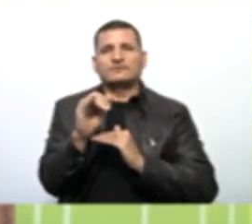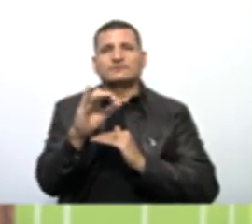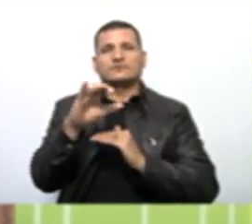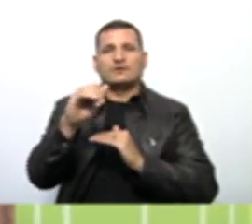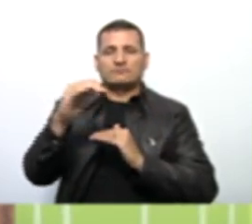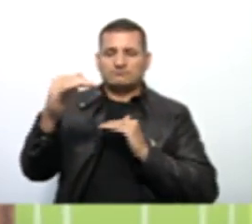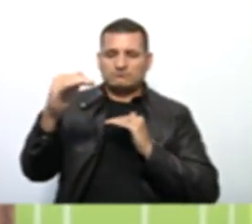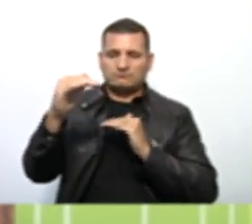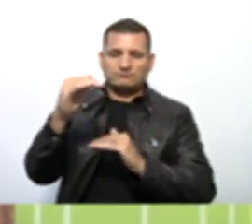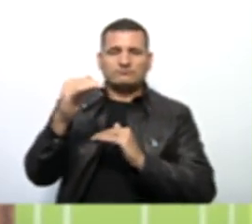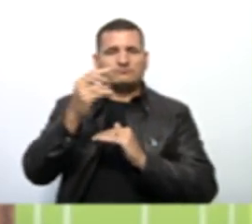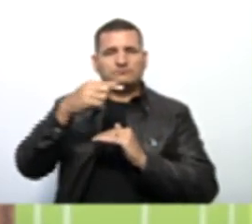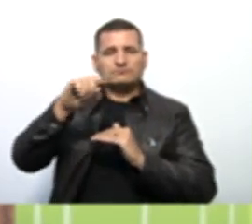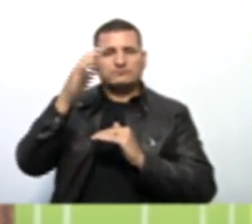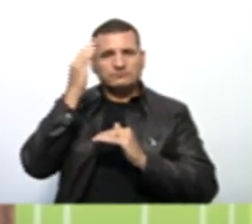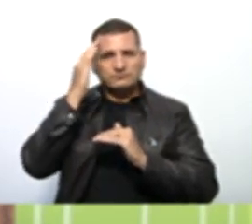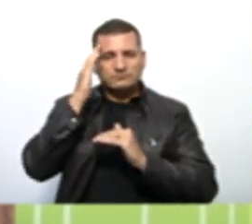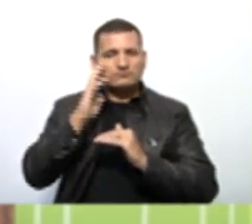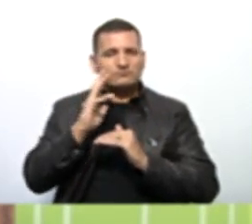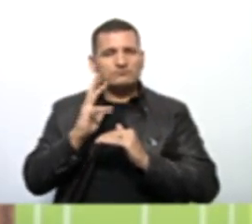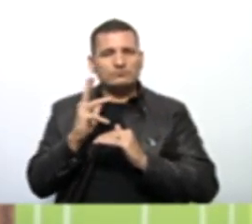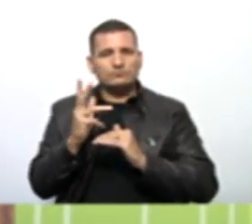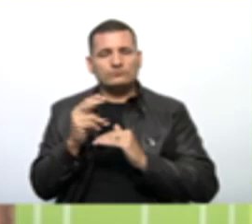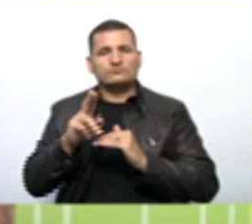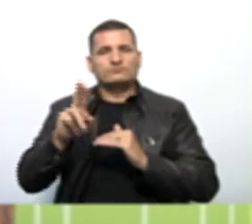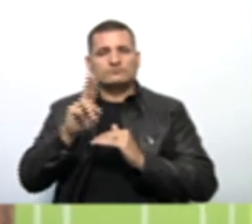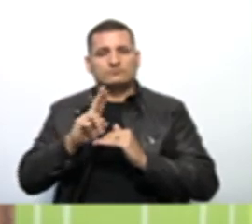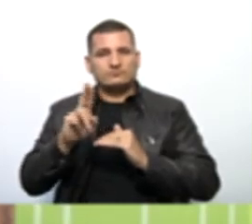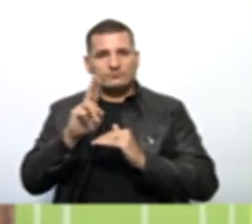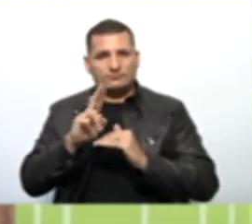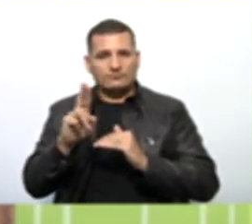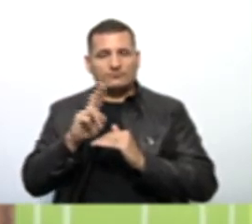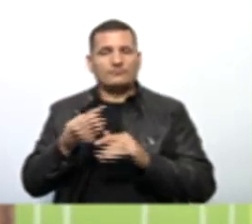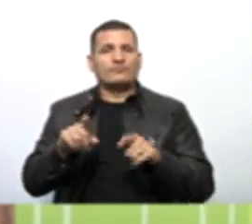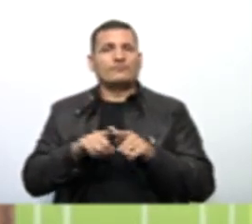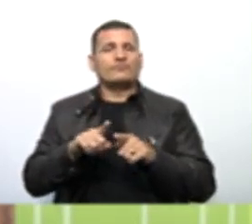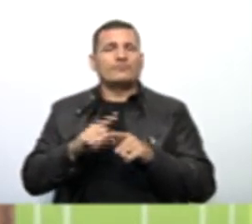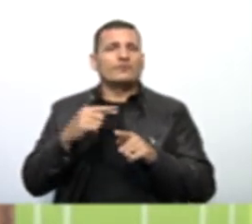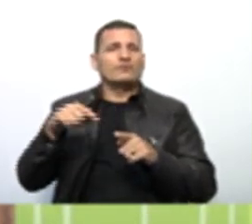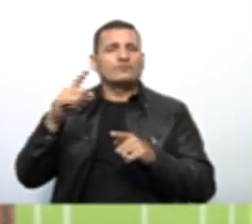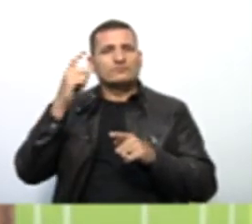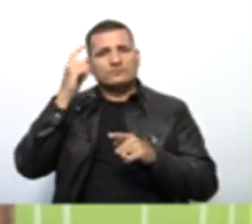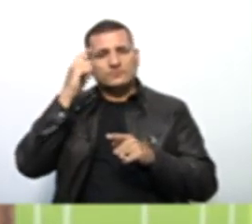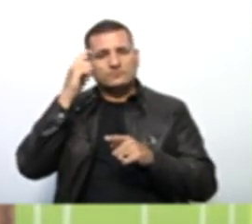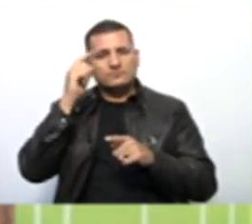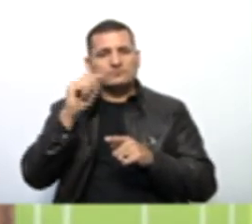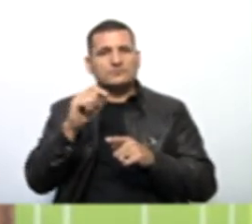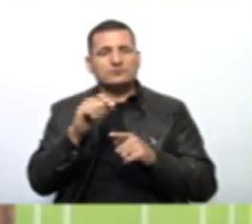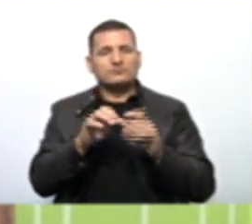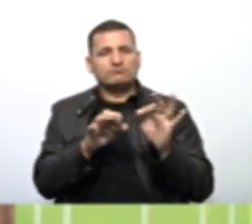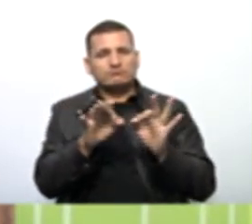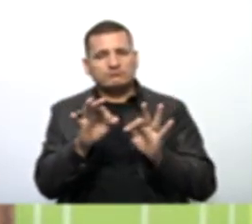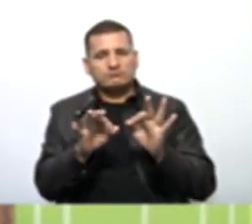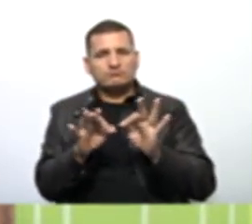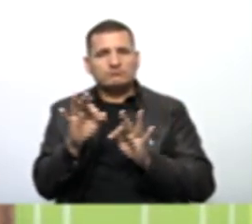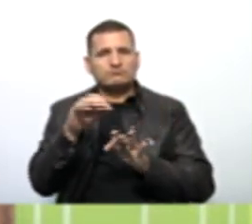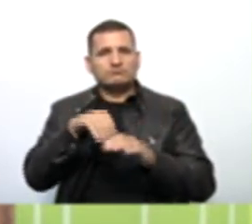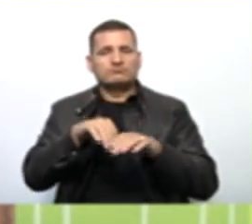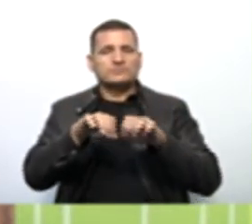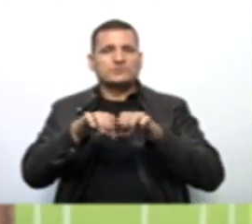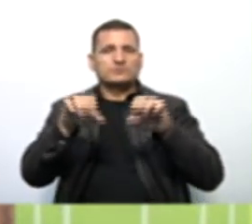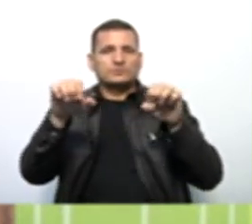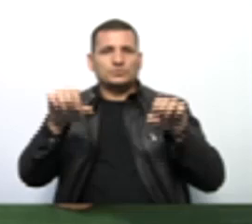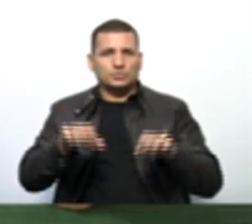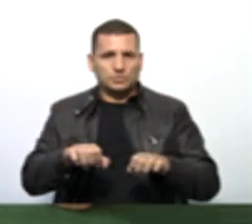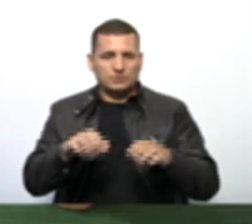utilizamos e aquilo que nós vamos está pensando em montar a utilizar uma estrutura física nem